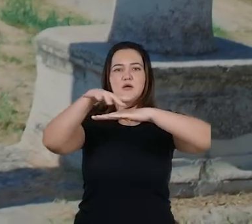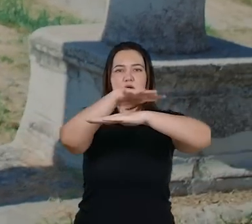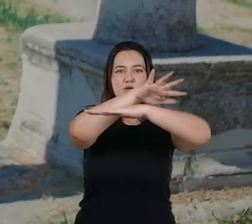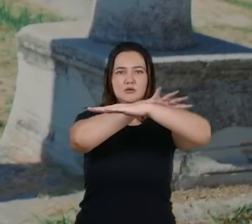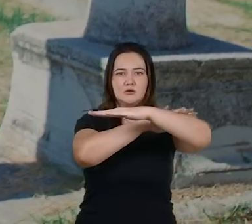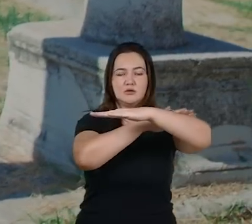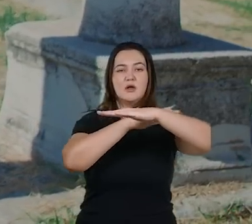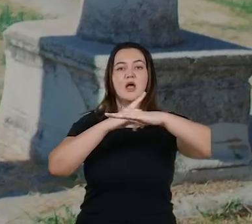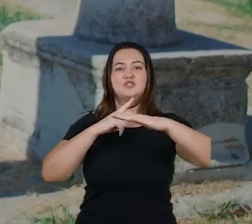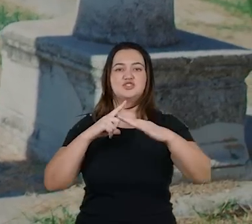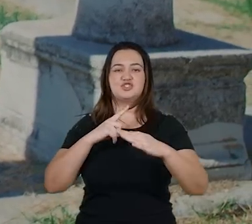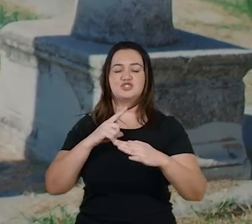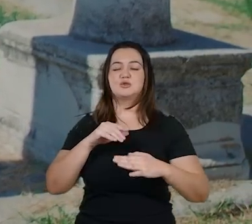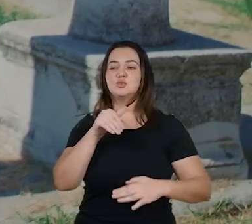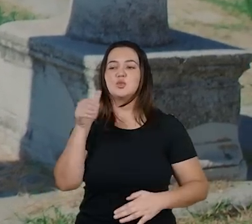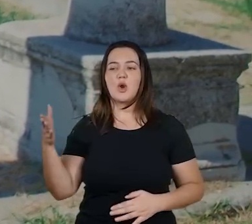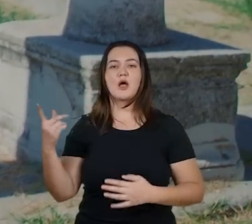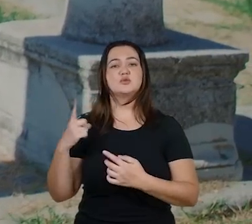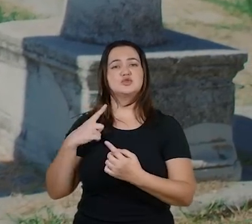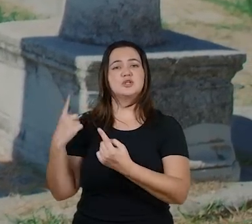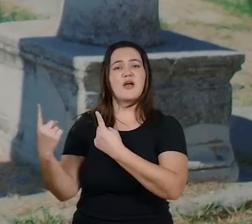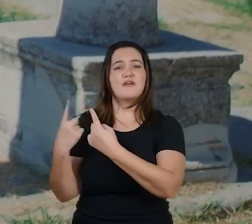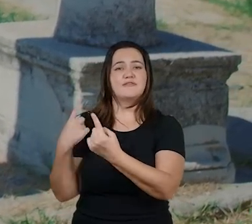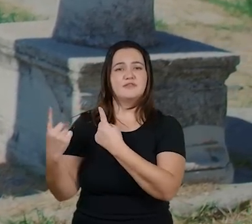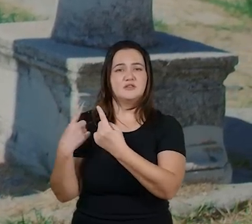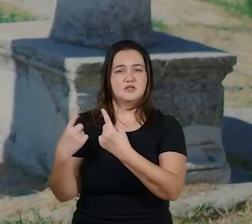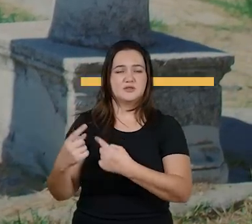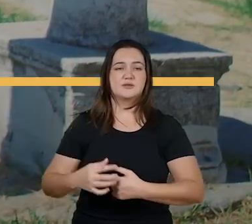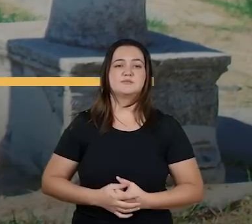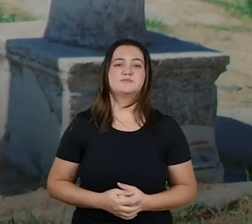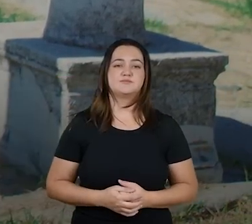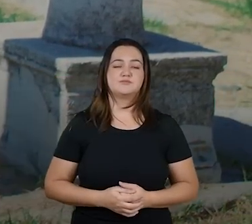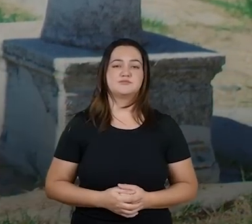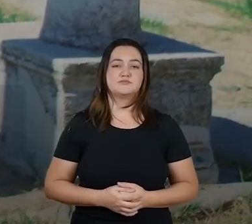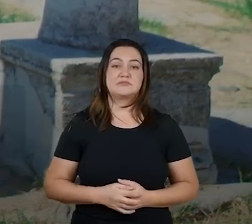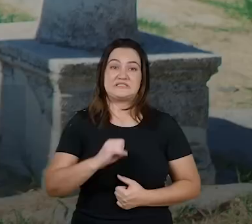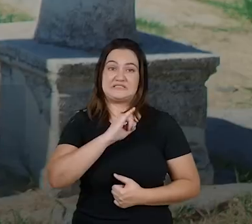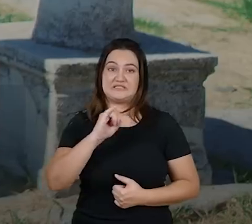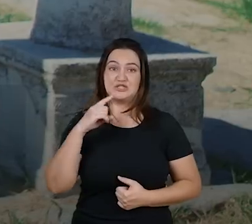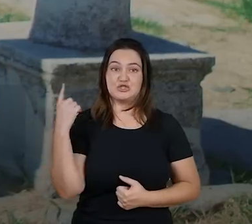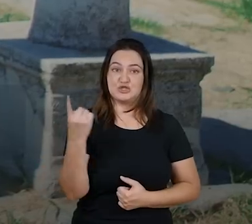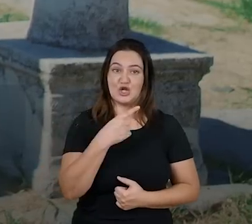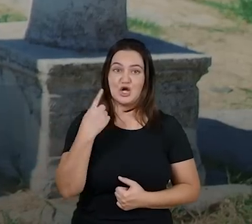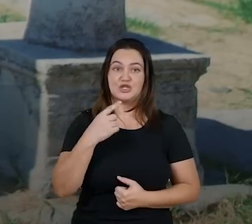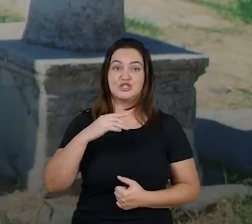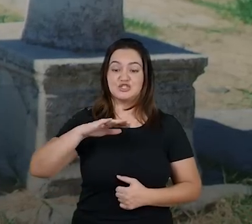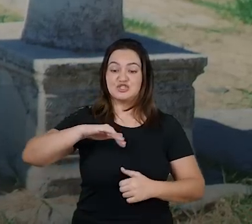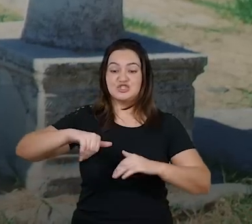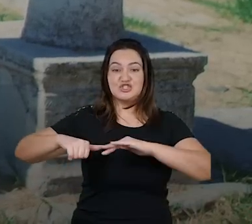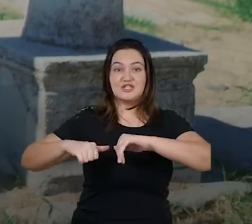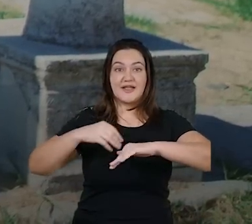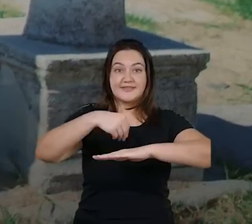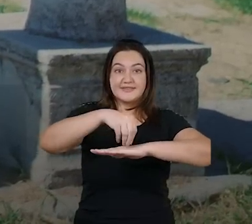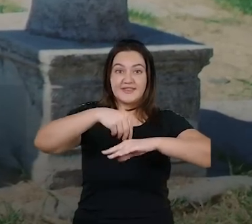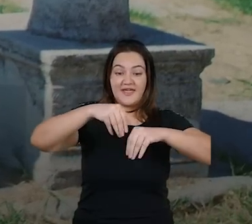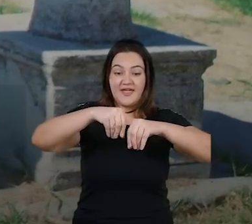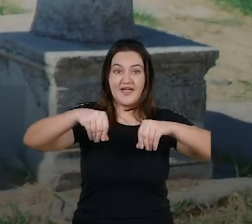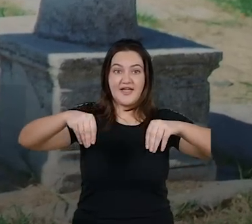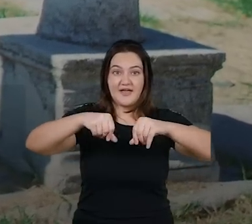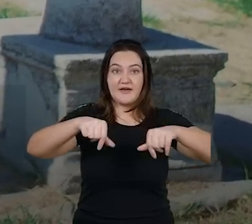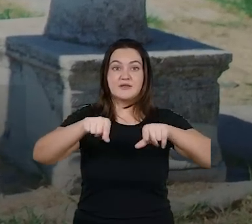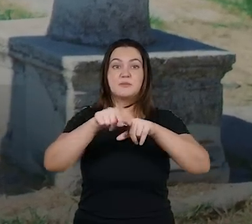avenida interna da cidade, o Cardo Maximus, ele acaba funcionando muito bem. Se nós tirarmos todas essas terras